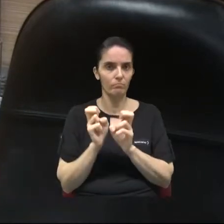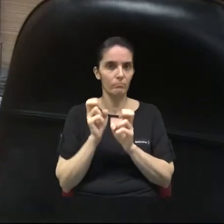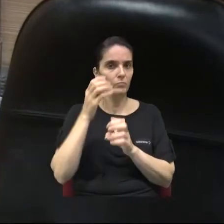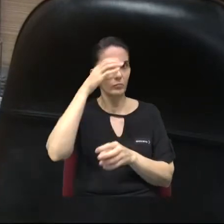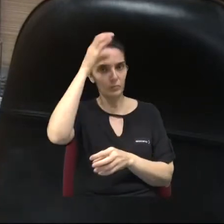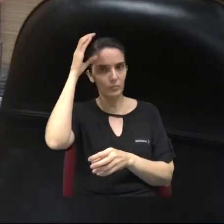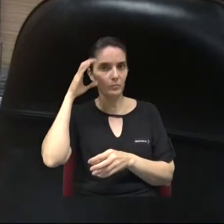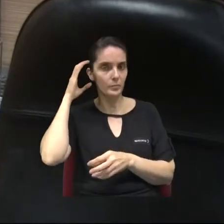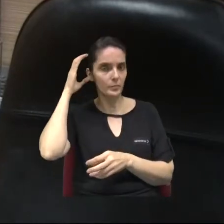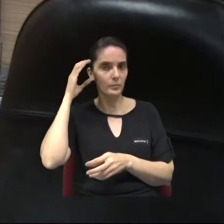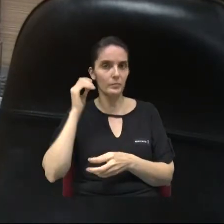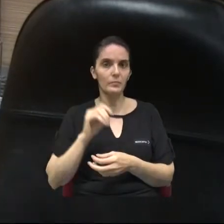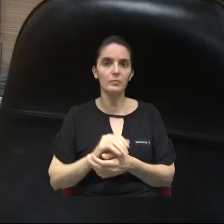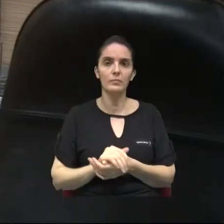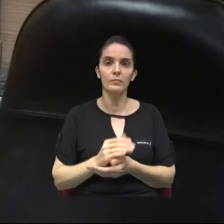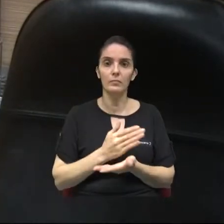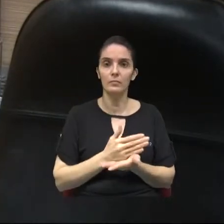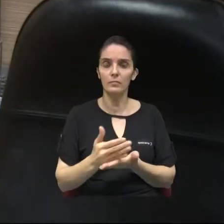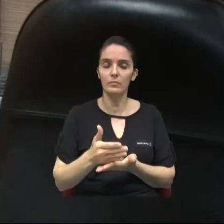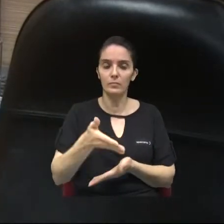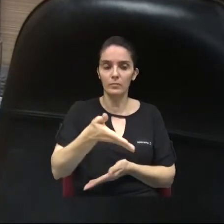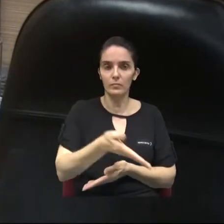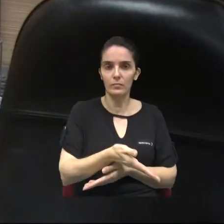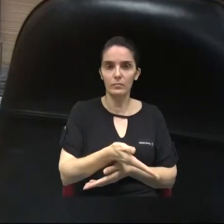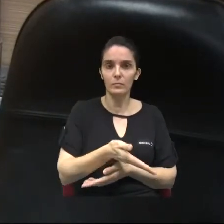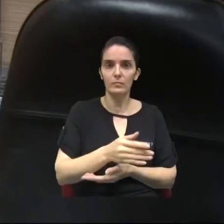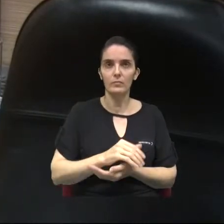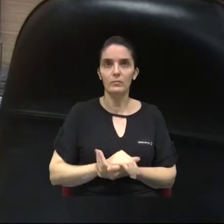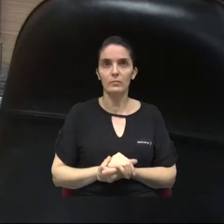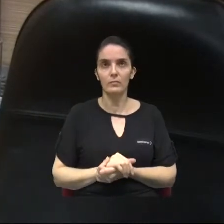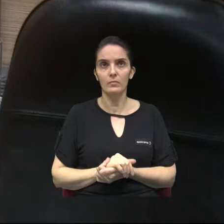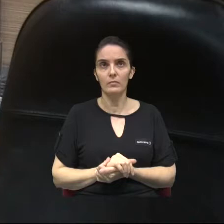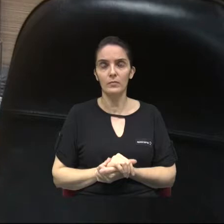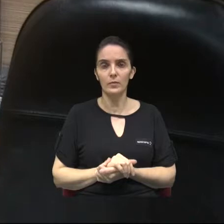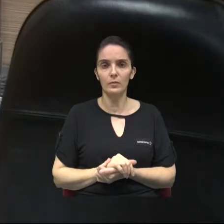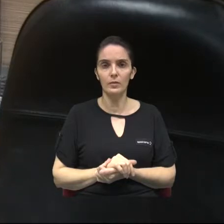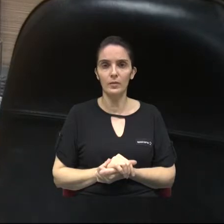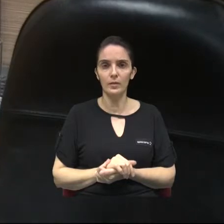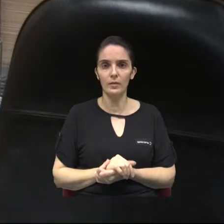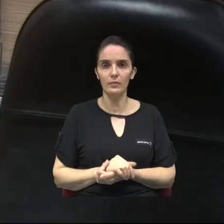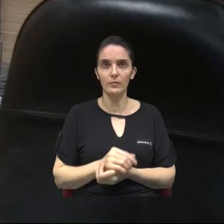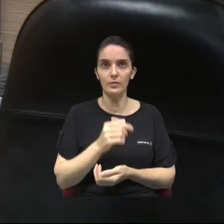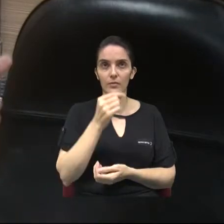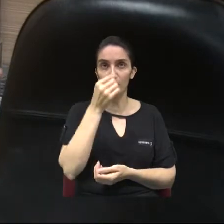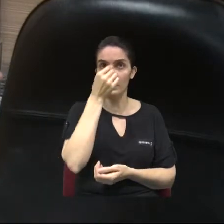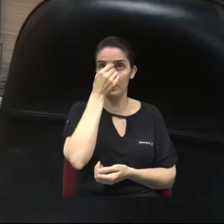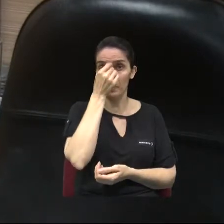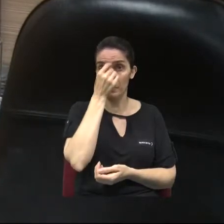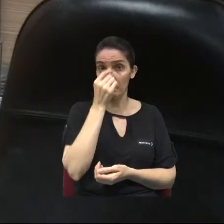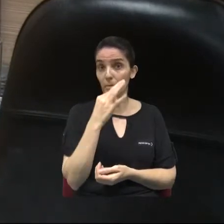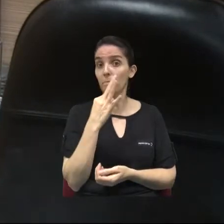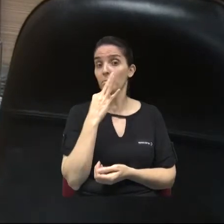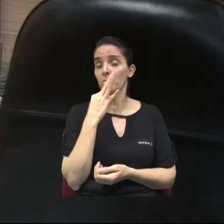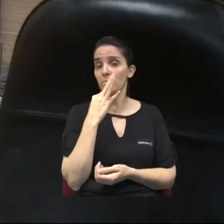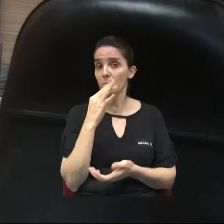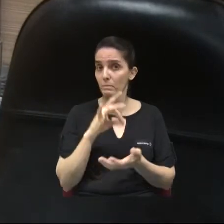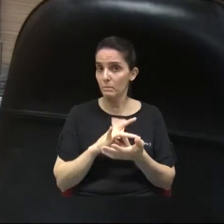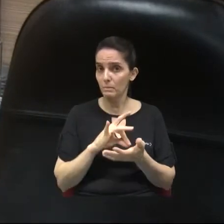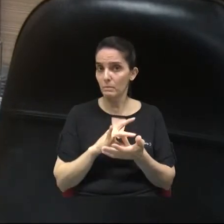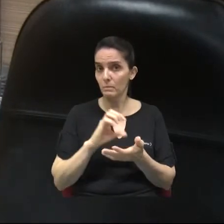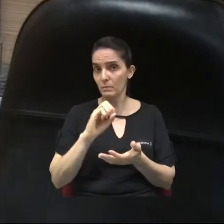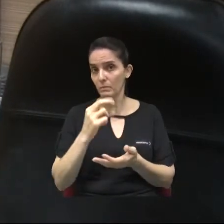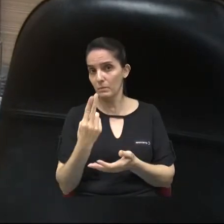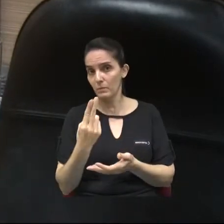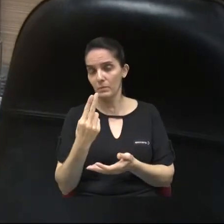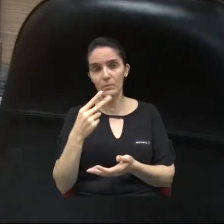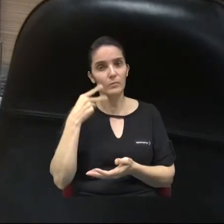sou jejuna, comecei agora na política, a gente percebe quando um vereador está falando com conhecimento de causa ou quando um vereador